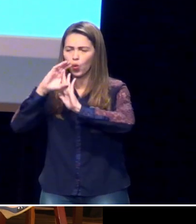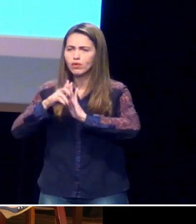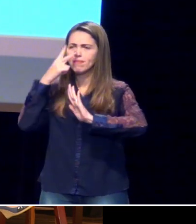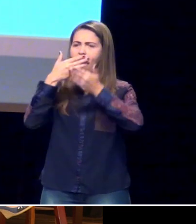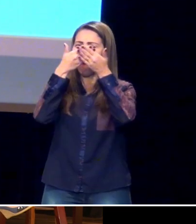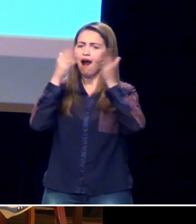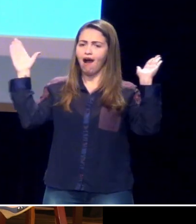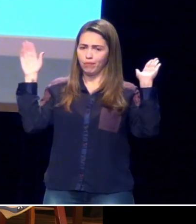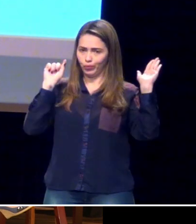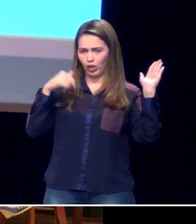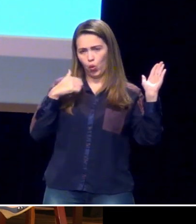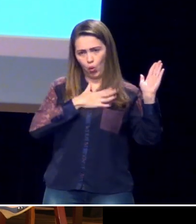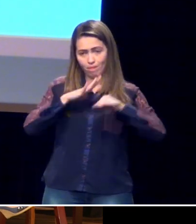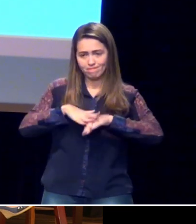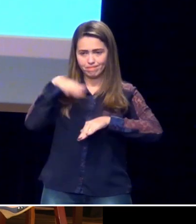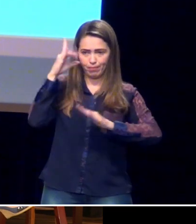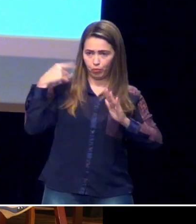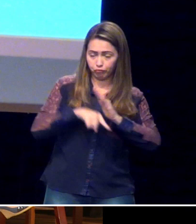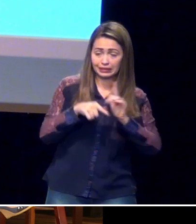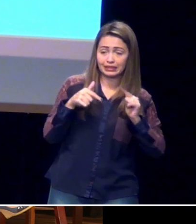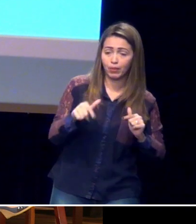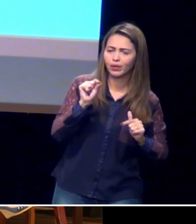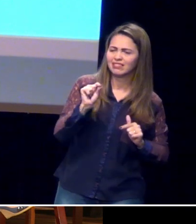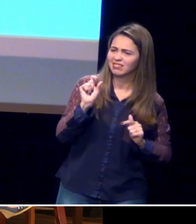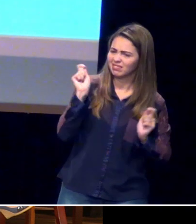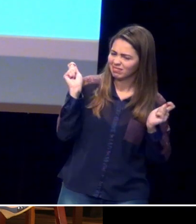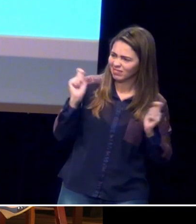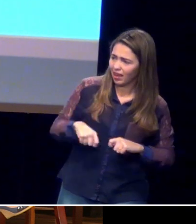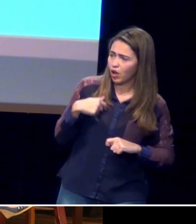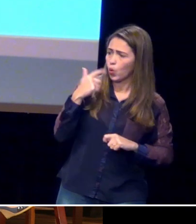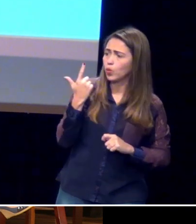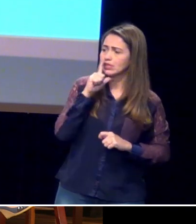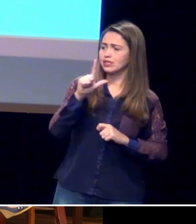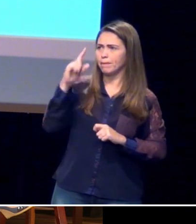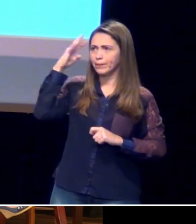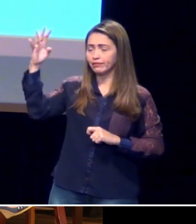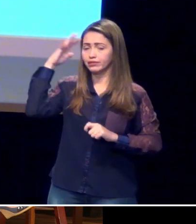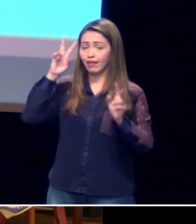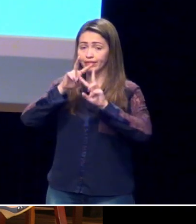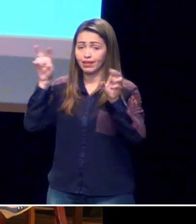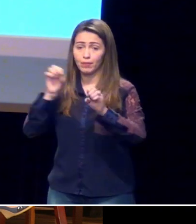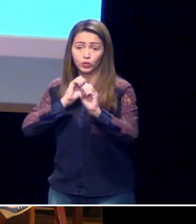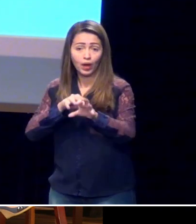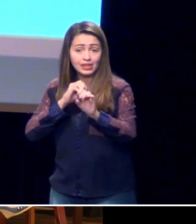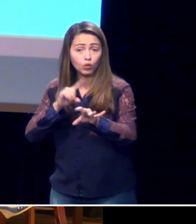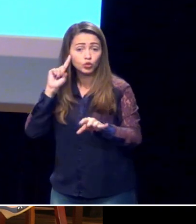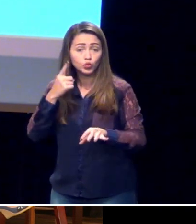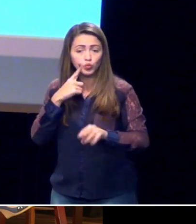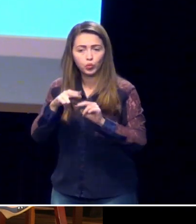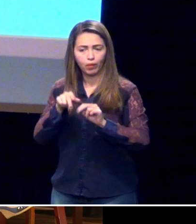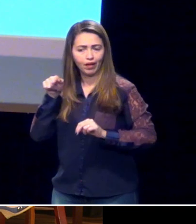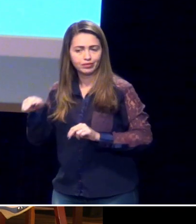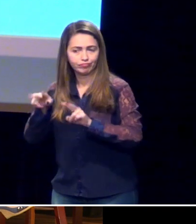mais amplo, que é onde eu gosto de trabalhar, será que é possível eu pensar na educação de surdos a partir dessa